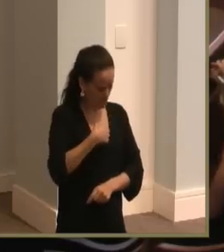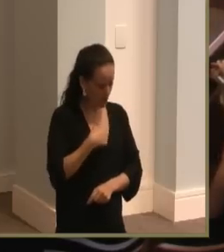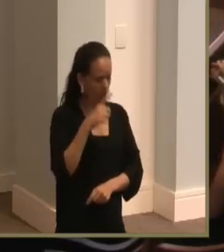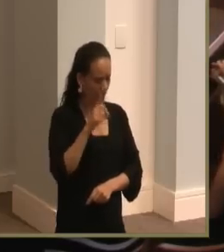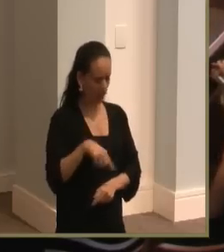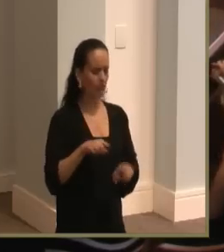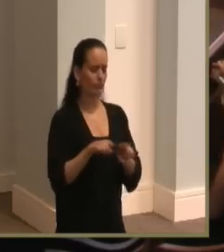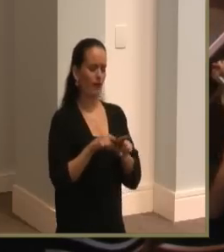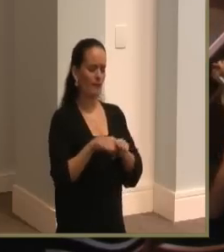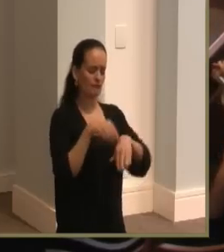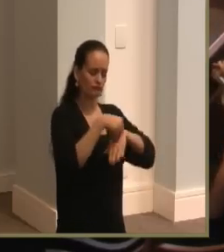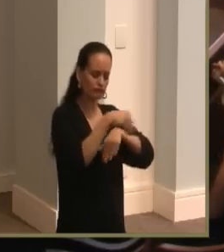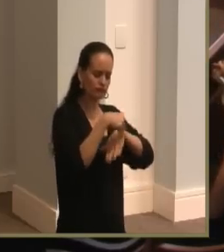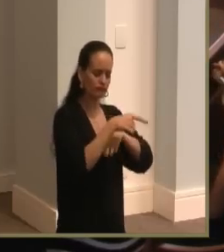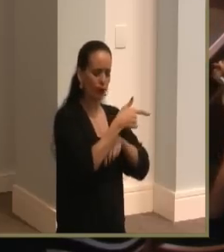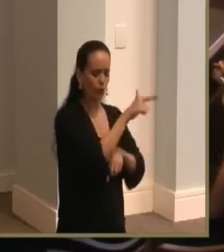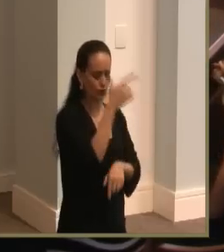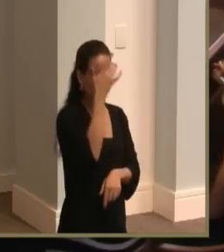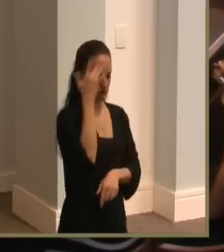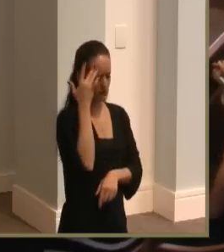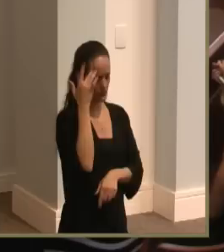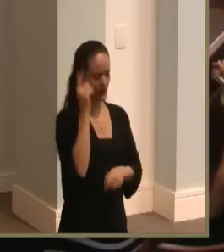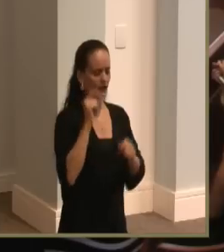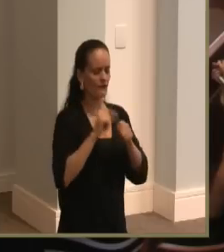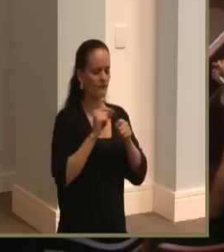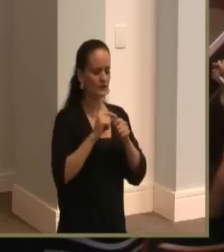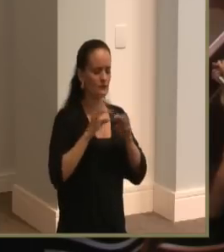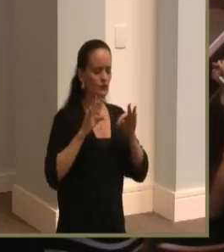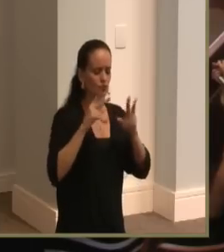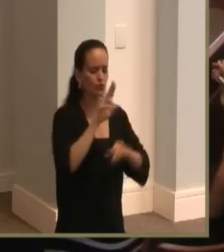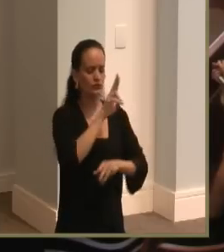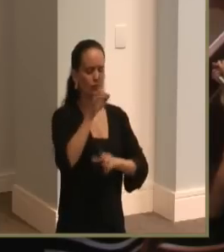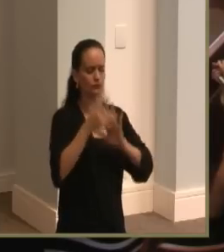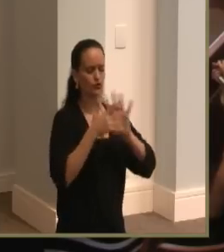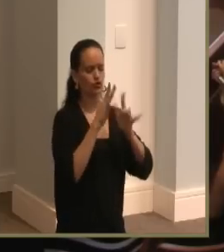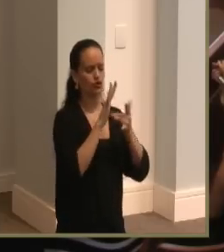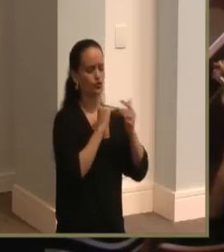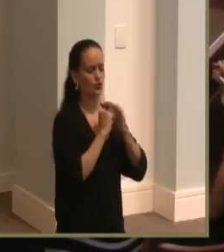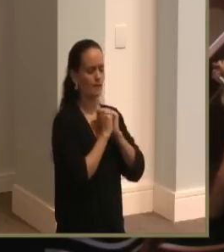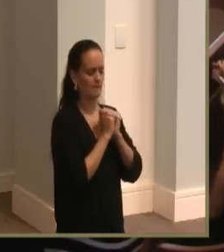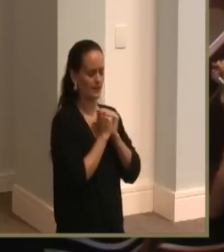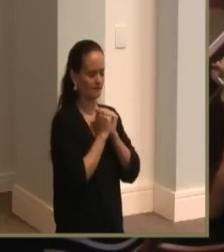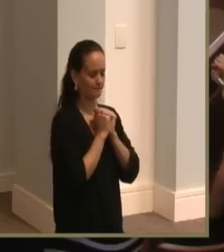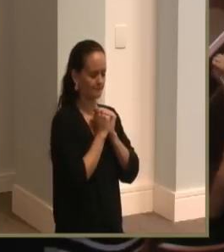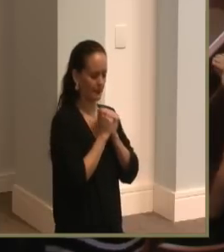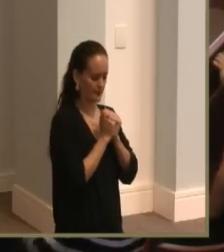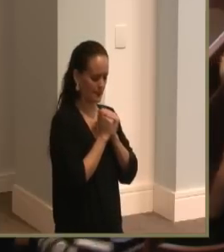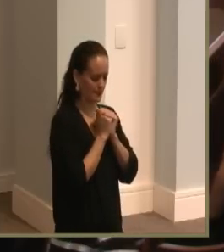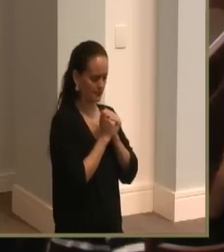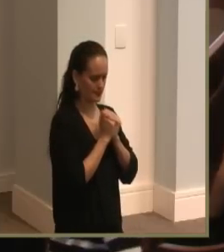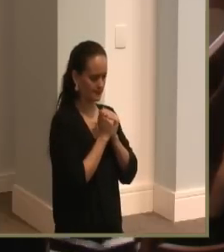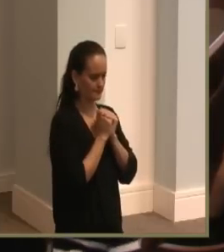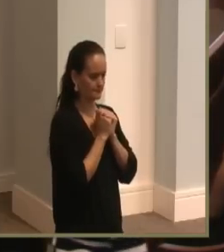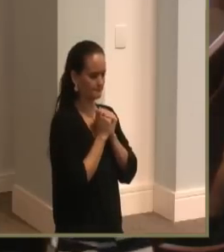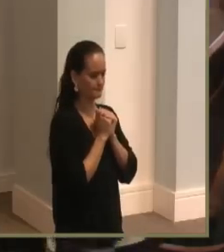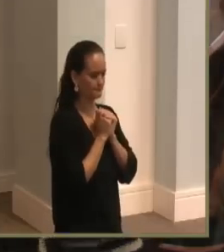Te louvamos, ó Pai, te agradecemos e fazemos isto em nome de Jesus. Amém e amém.